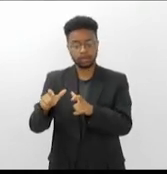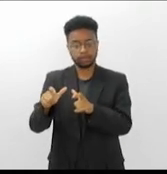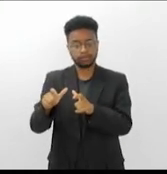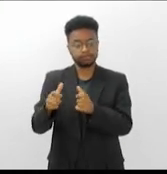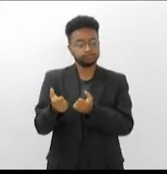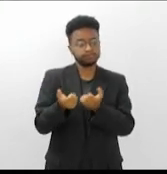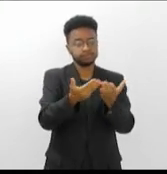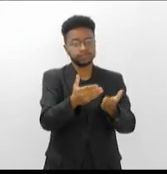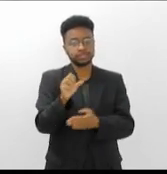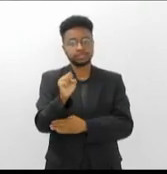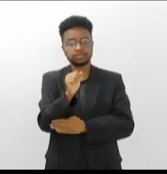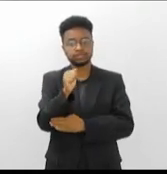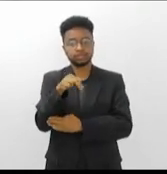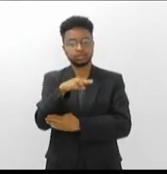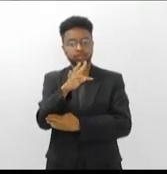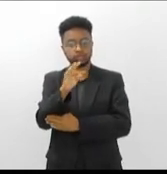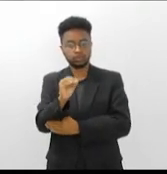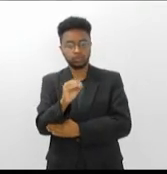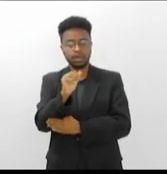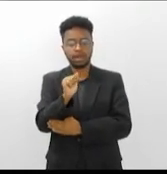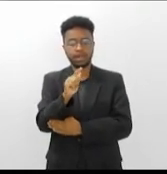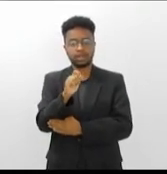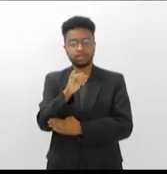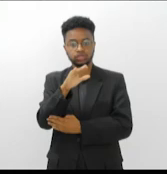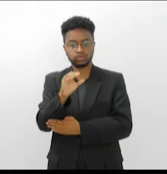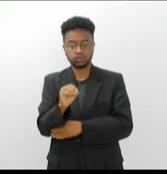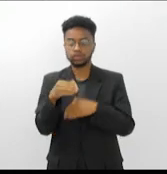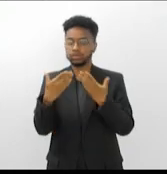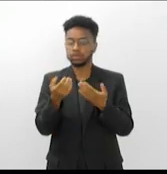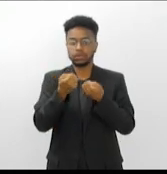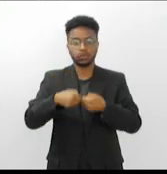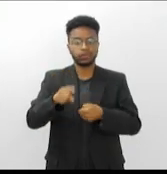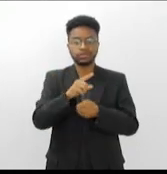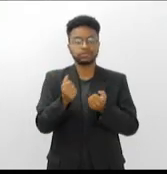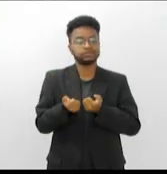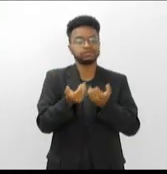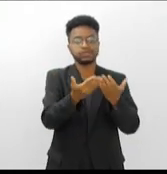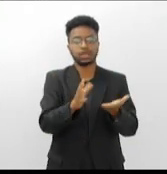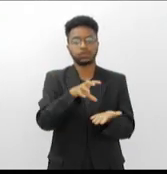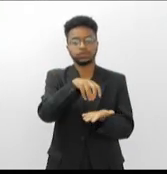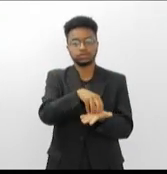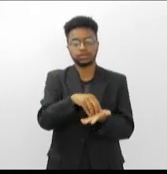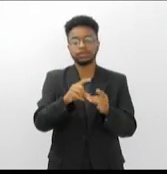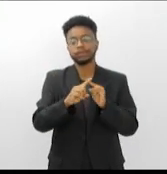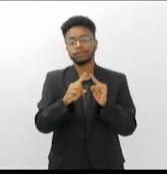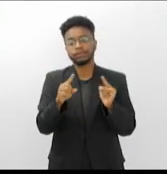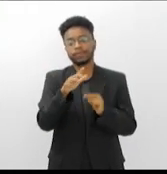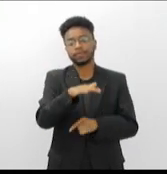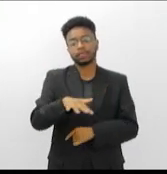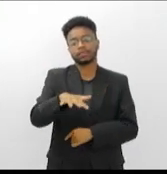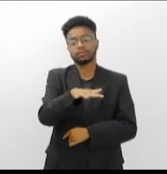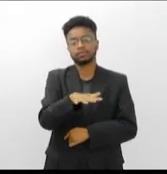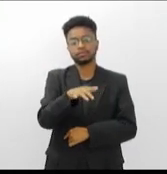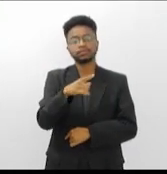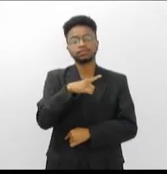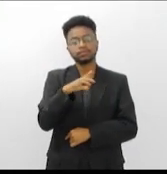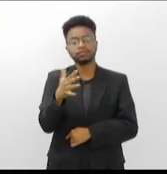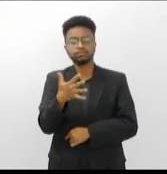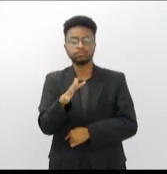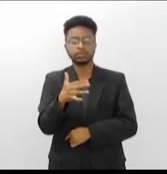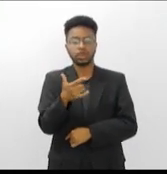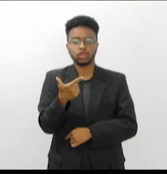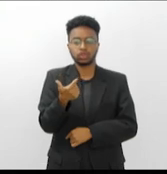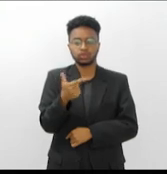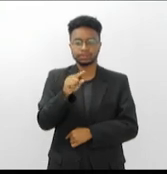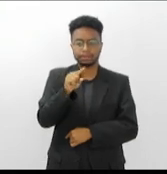região de Santo Aleixo, não sendo mais necessário enviar para o centro. Dessa forma, a região onde vivem cerca de 12